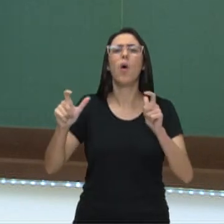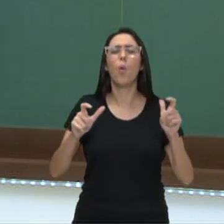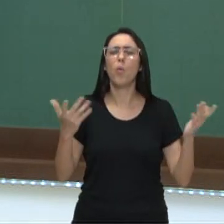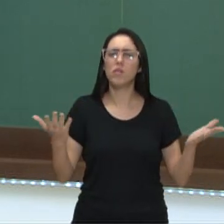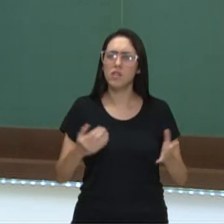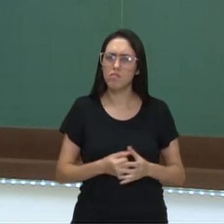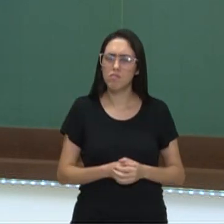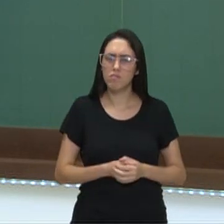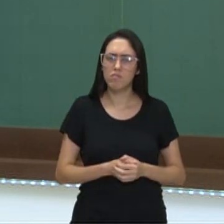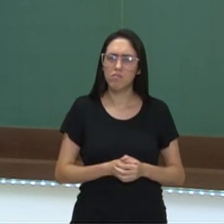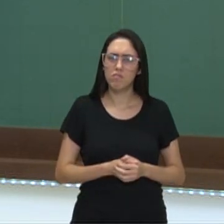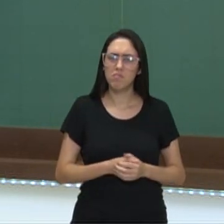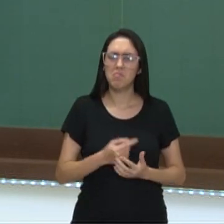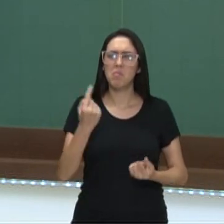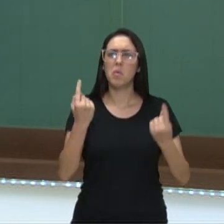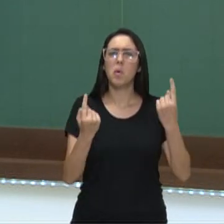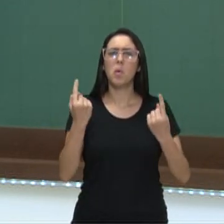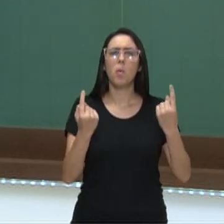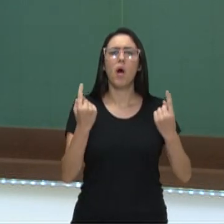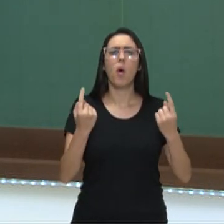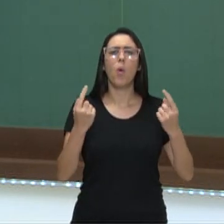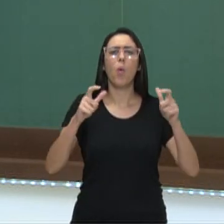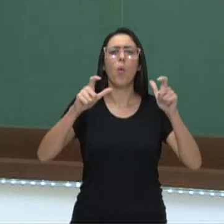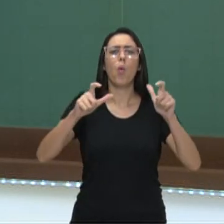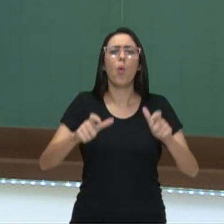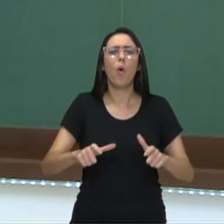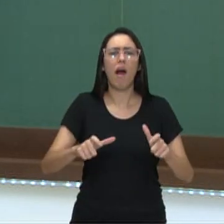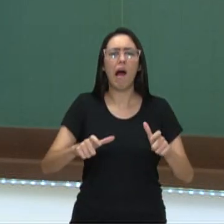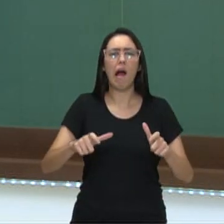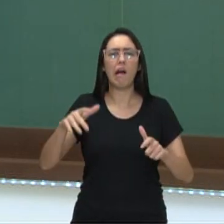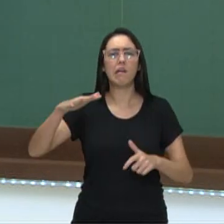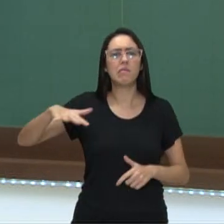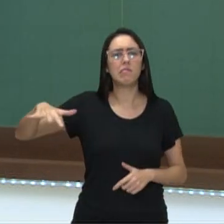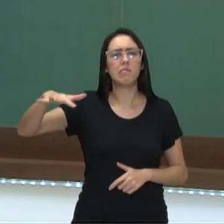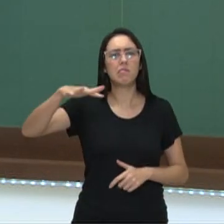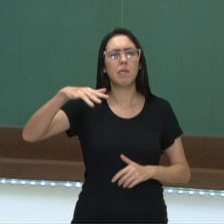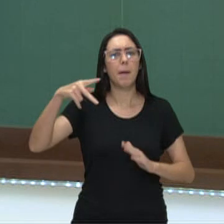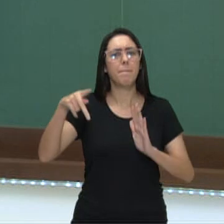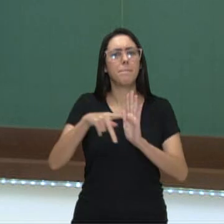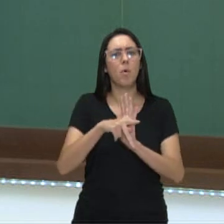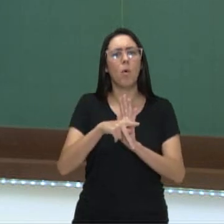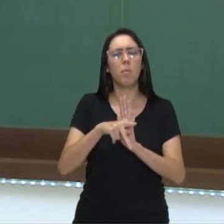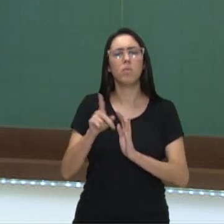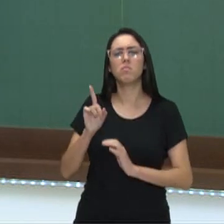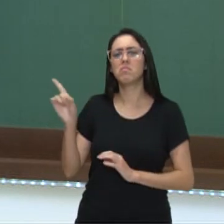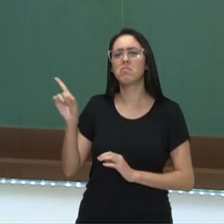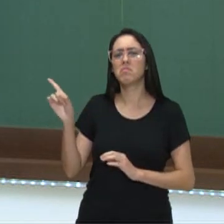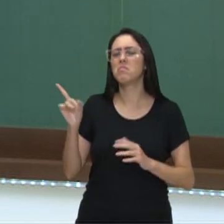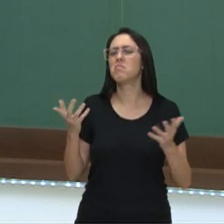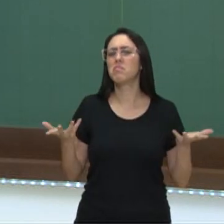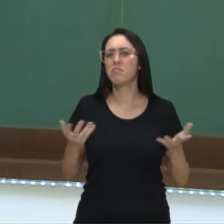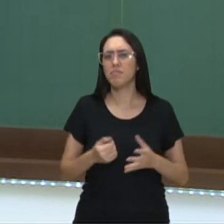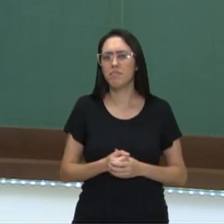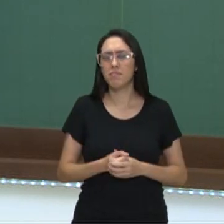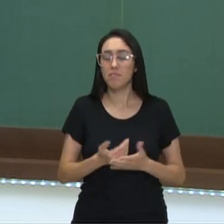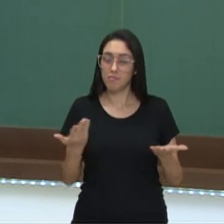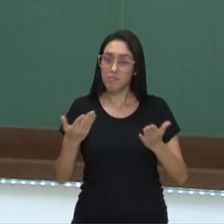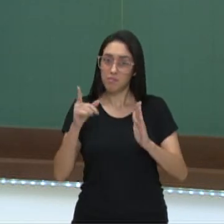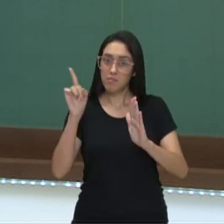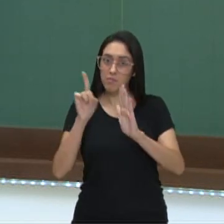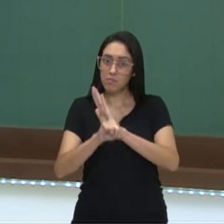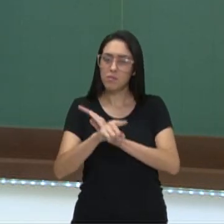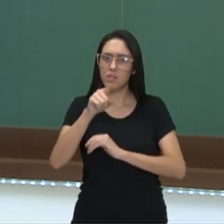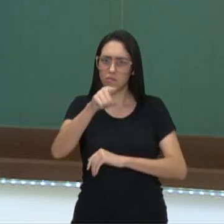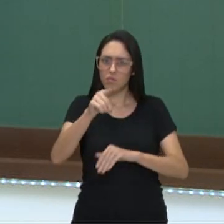será que é o local mais indicado para esse tipo de prática? E aquela pergunta básica, você